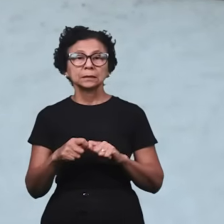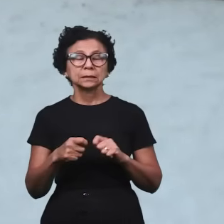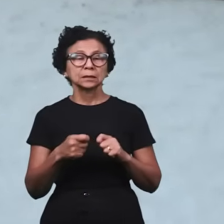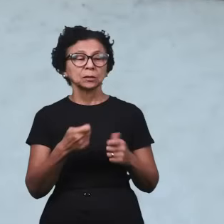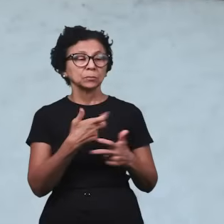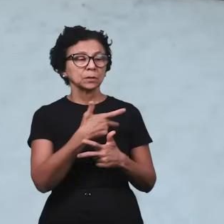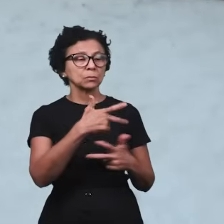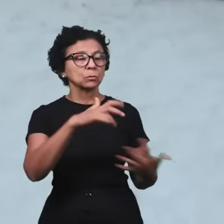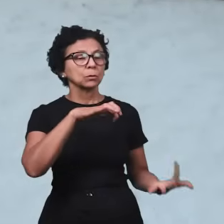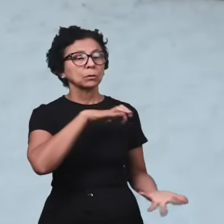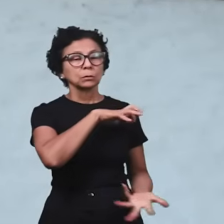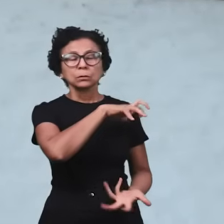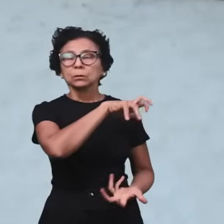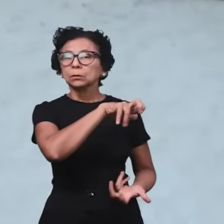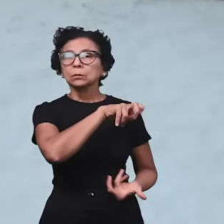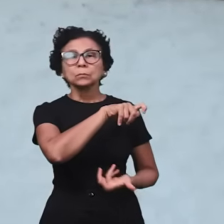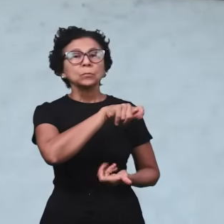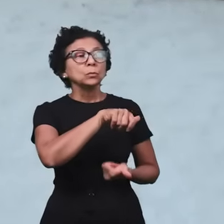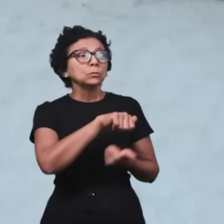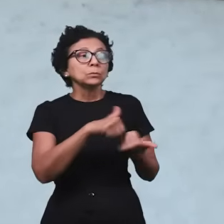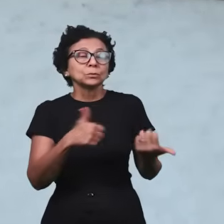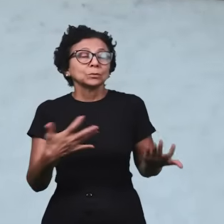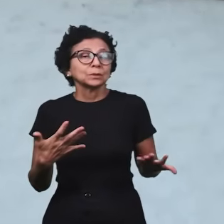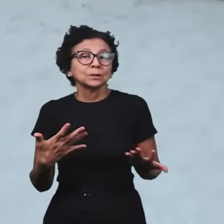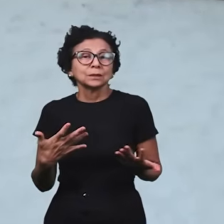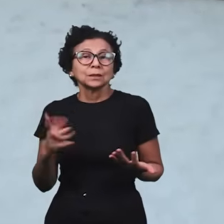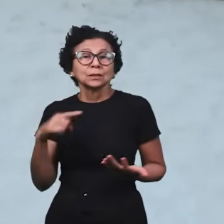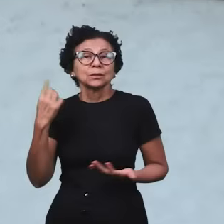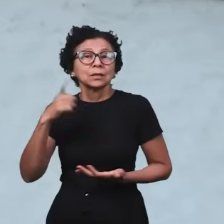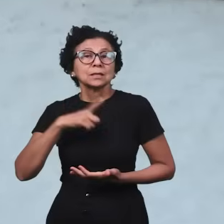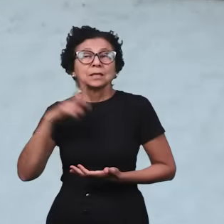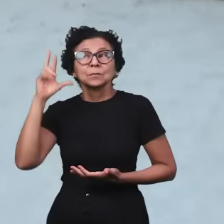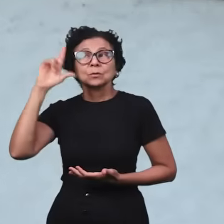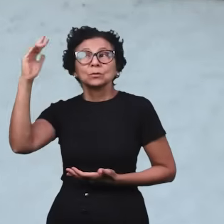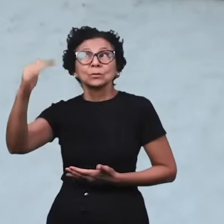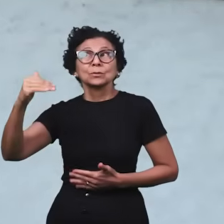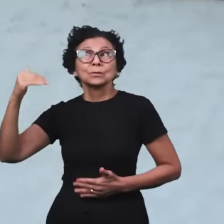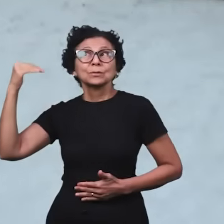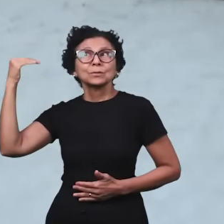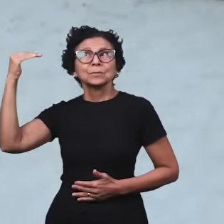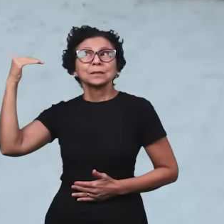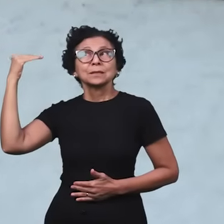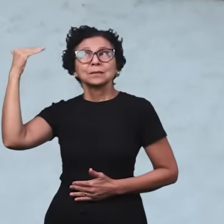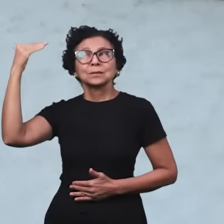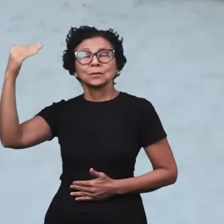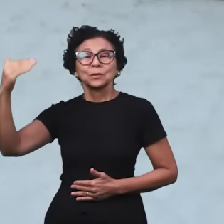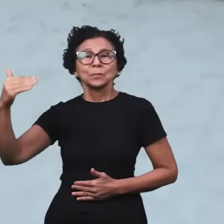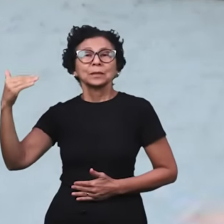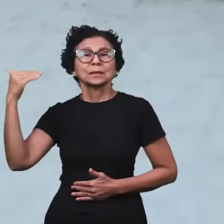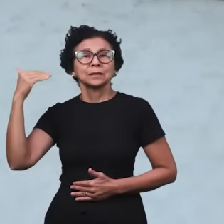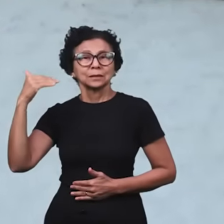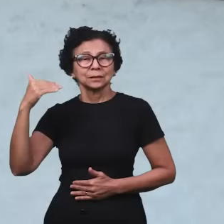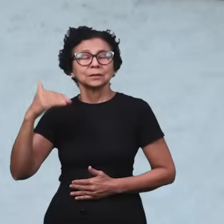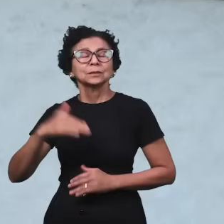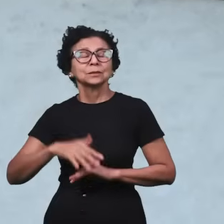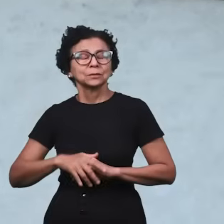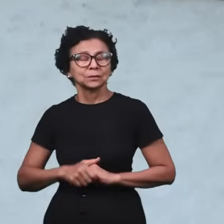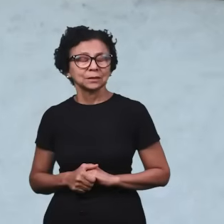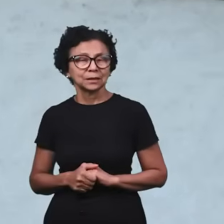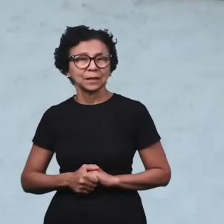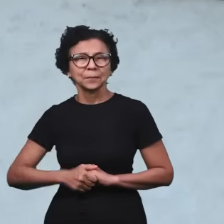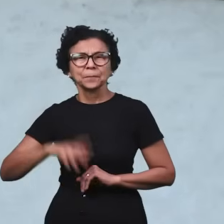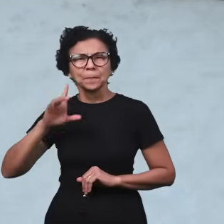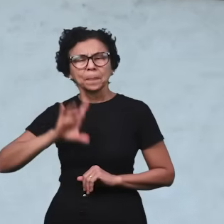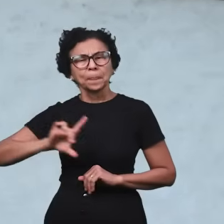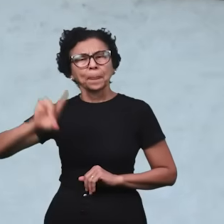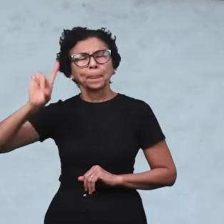porque nós temos a fonte, a fonte das fontes, né? que é toda a essência do poder, das orientações,